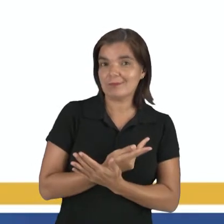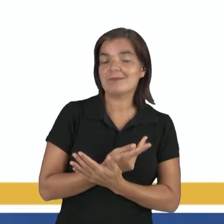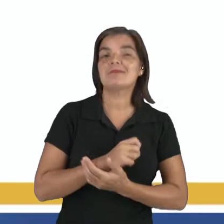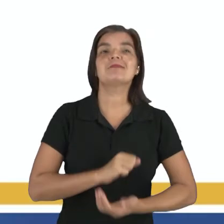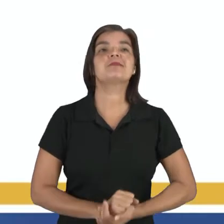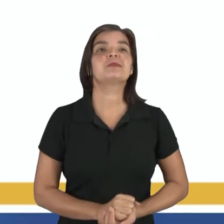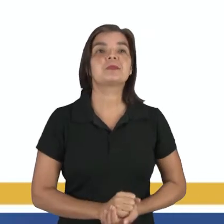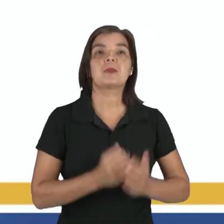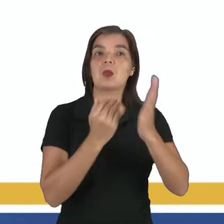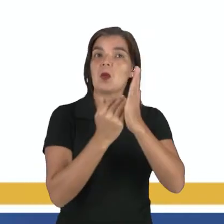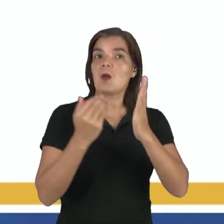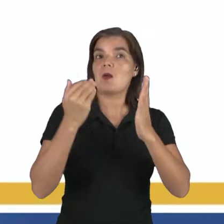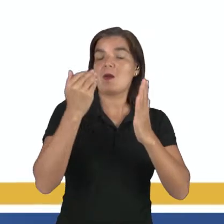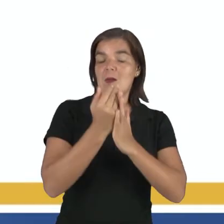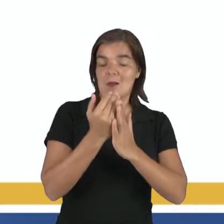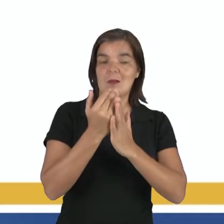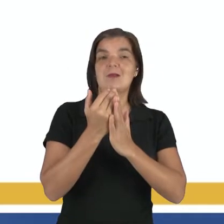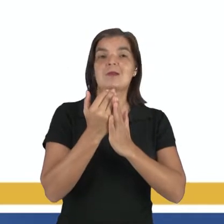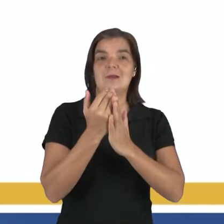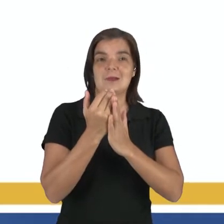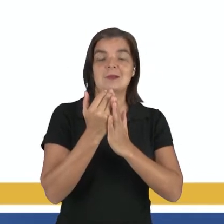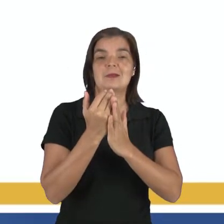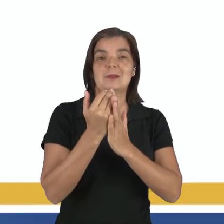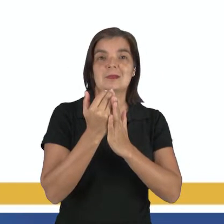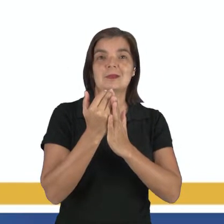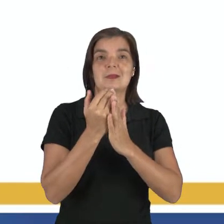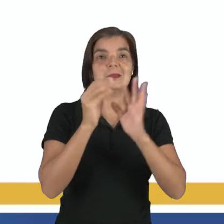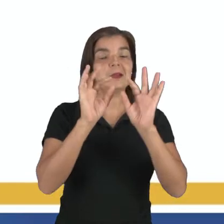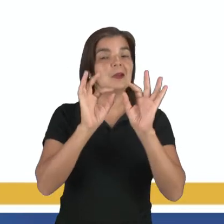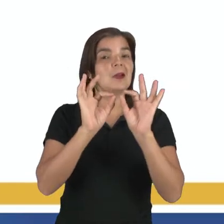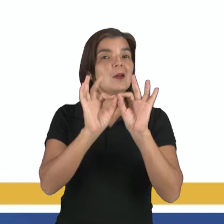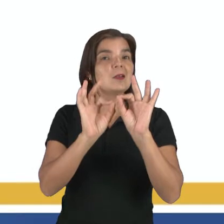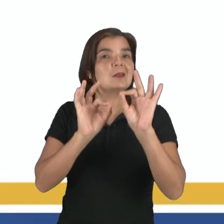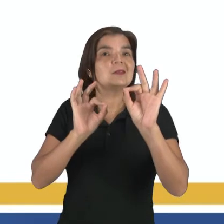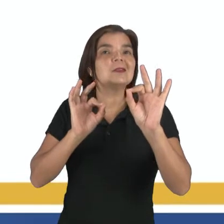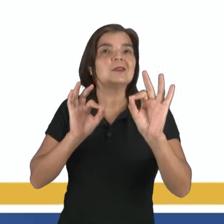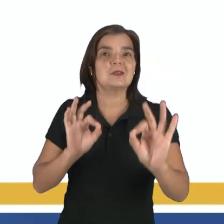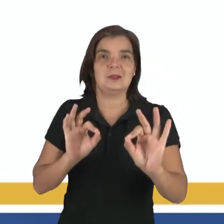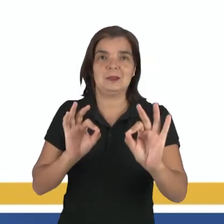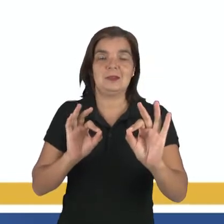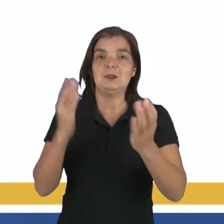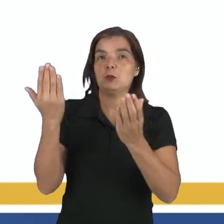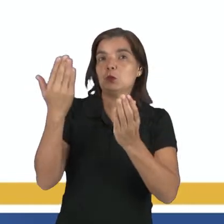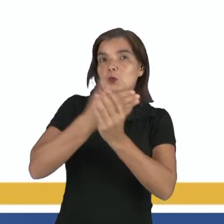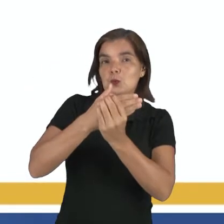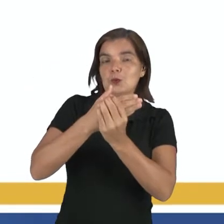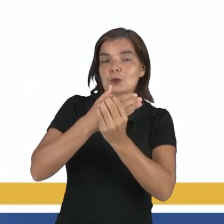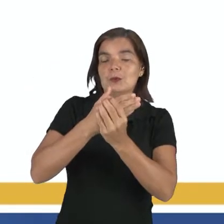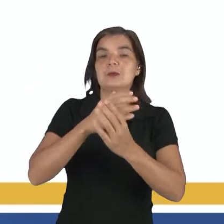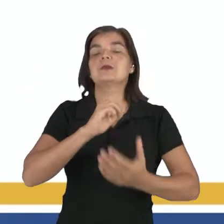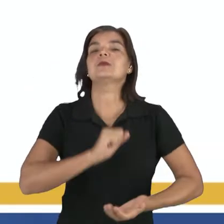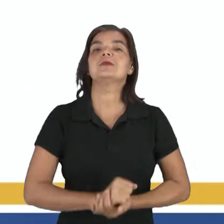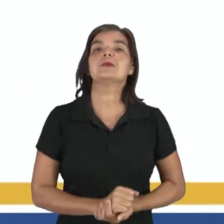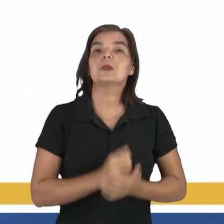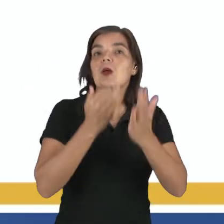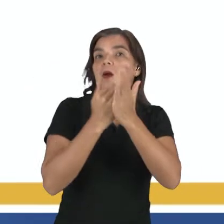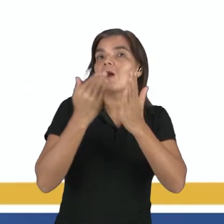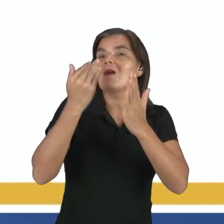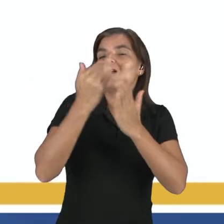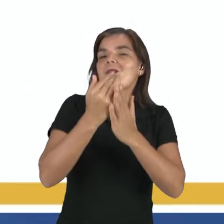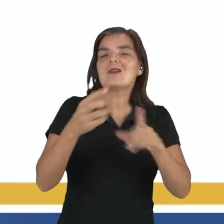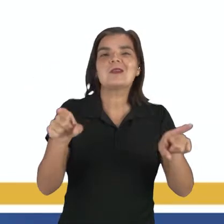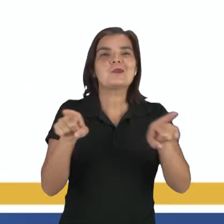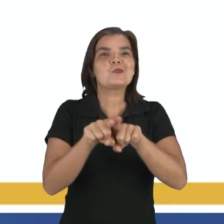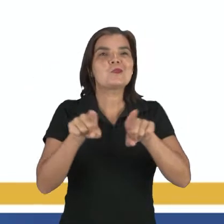resposta incorreta é porque aumentando a distância percorrida pelo